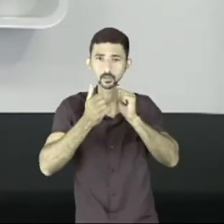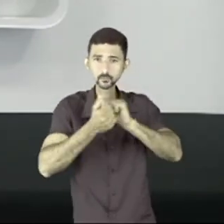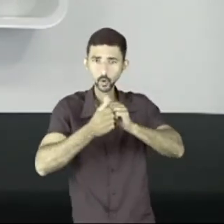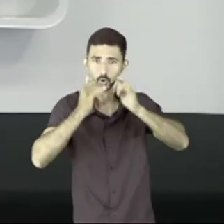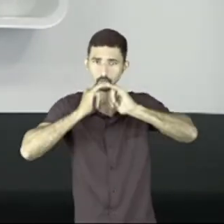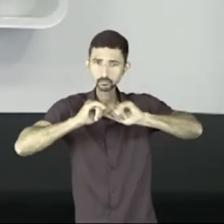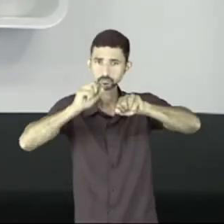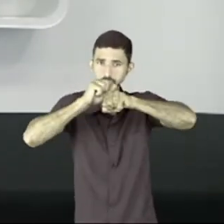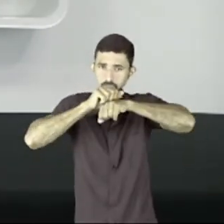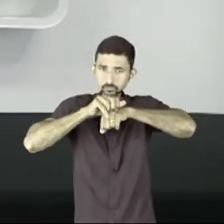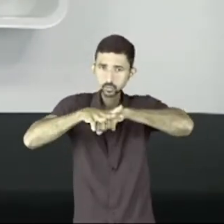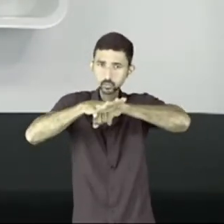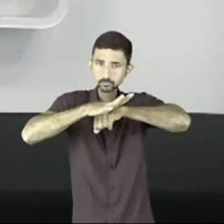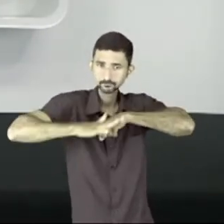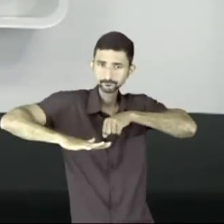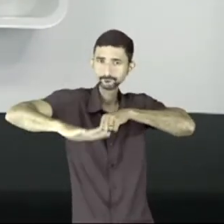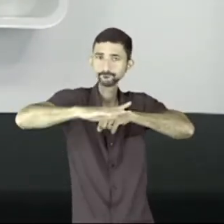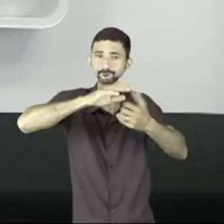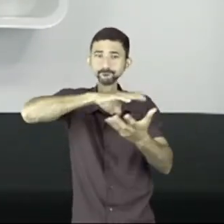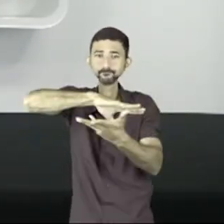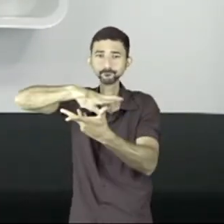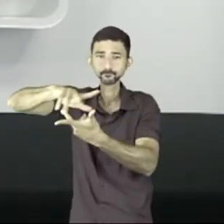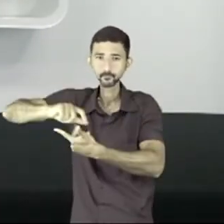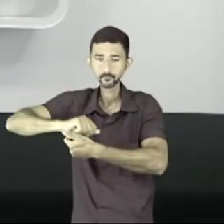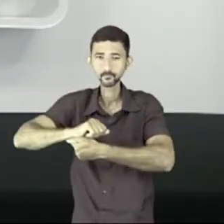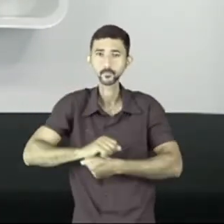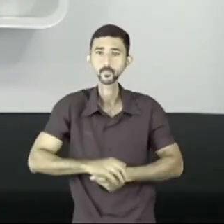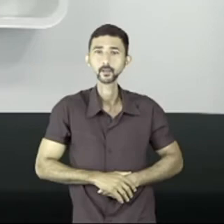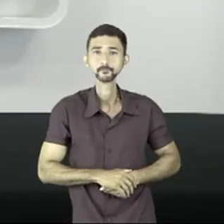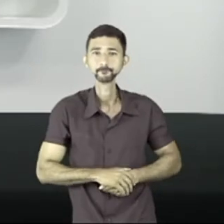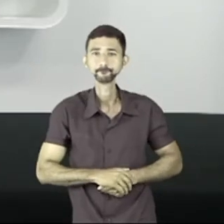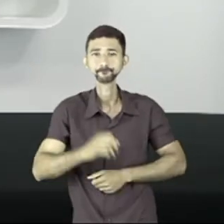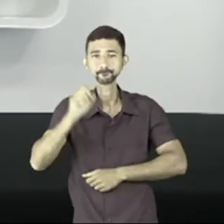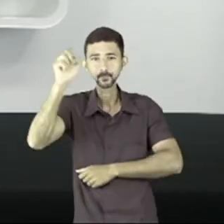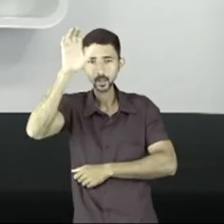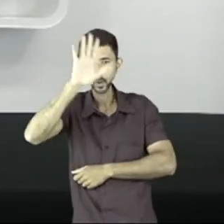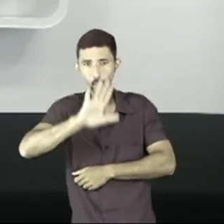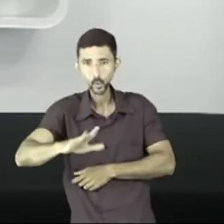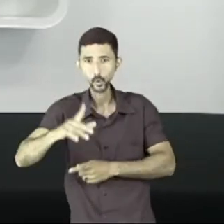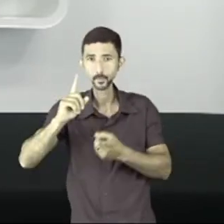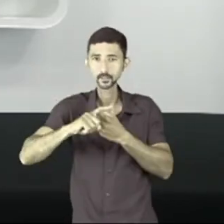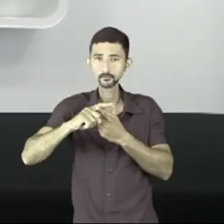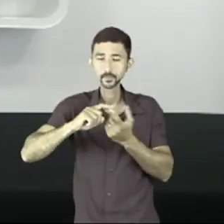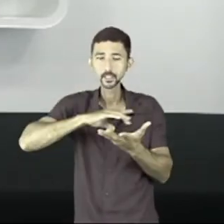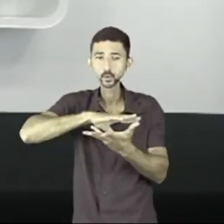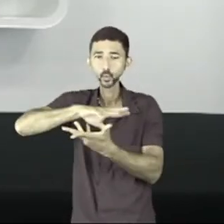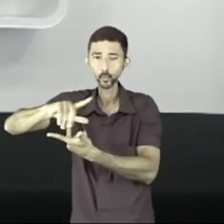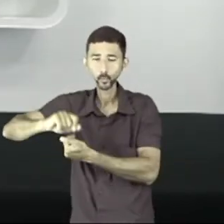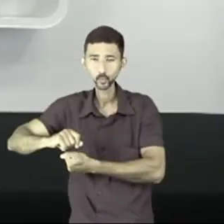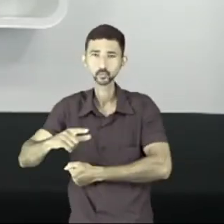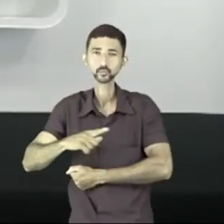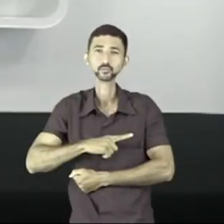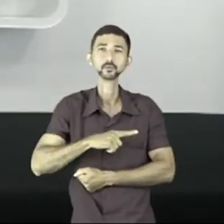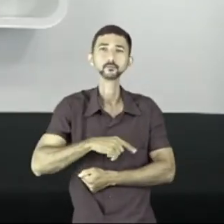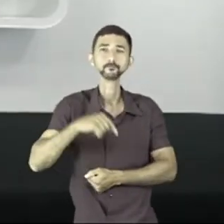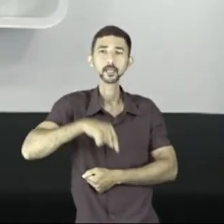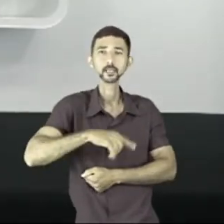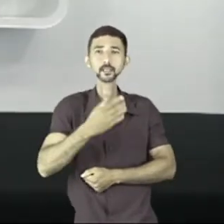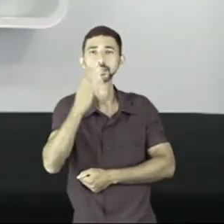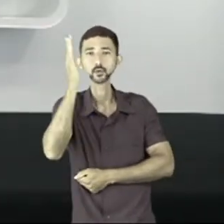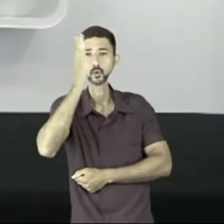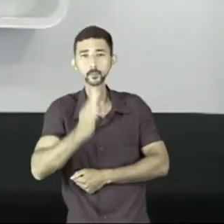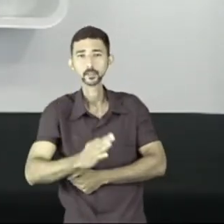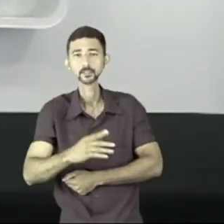bastante difundido pelo mundo. Tá? Então, não só na Europa, mas o mundo inteiro possui esgrima. Aqui no